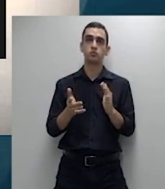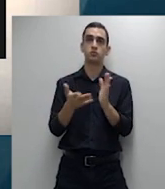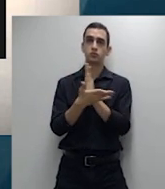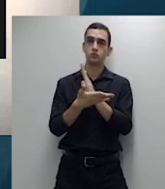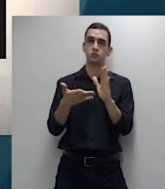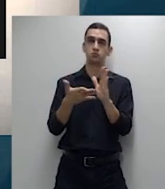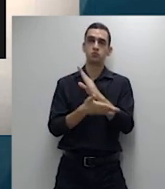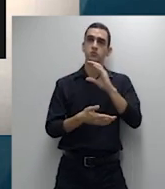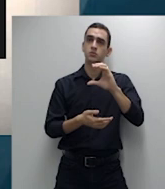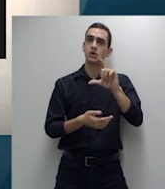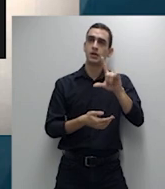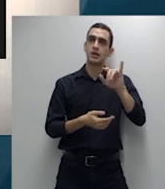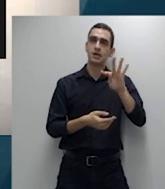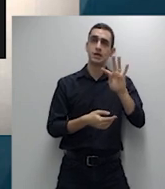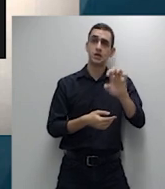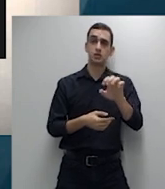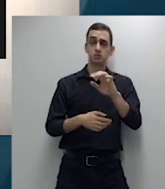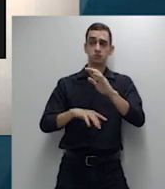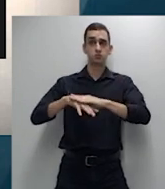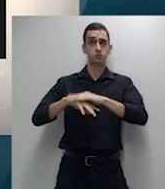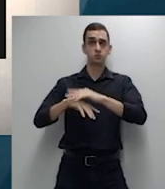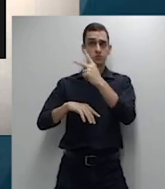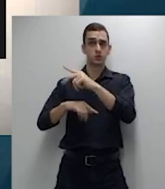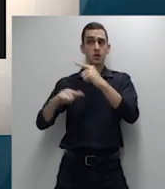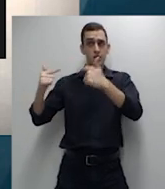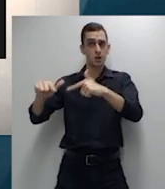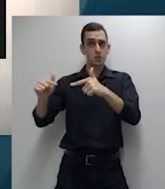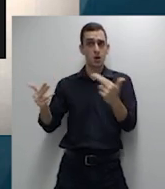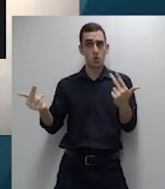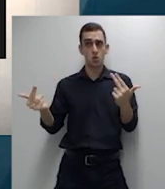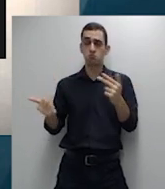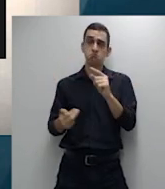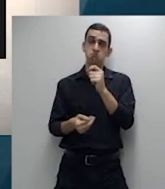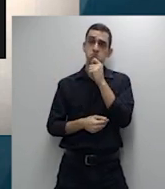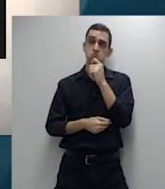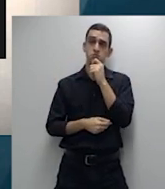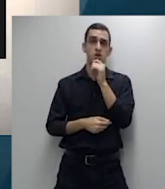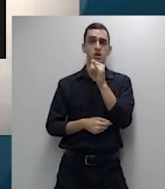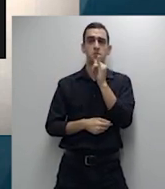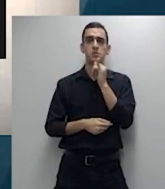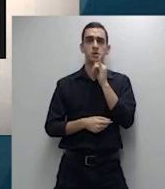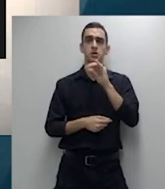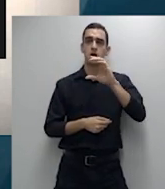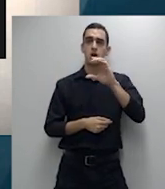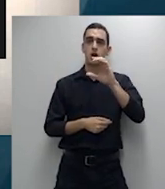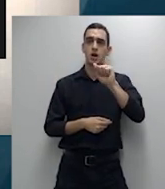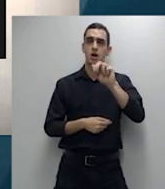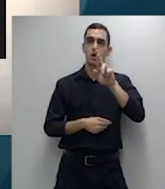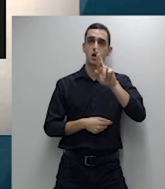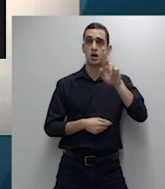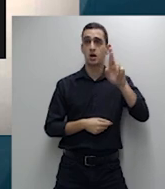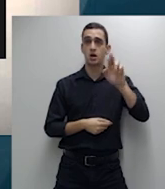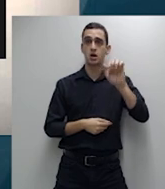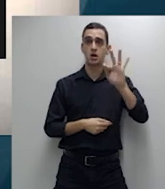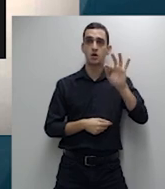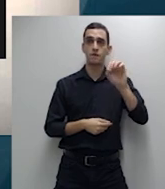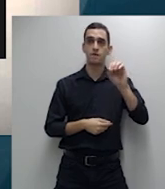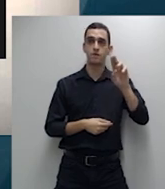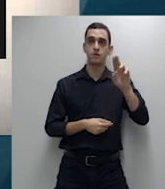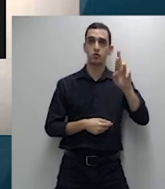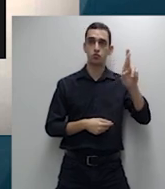não são prestadores de serviços telecomunicação Carrefour não é prestador de serviço de telecomunicação